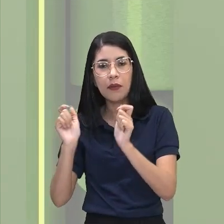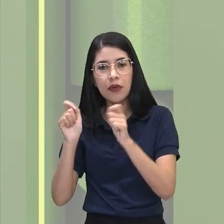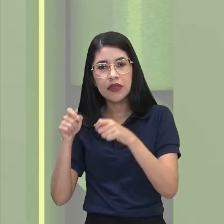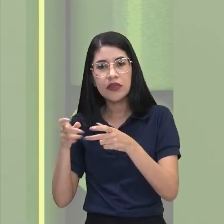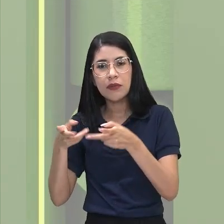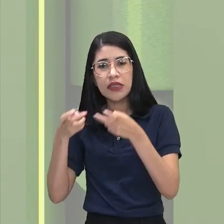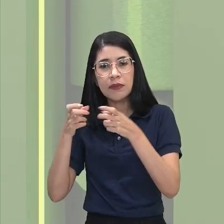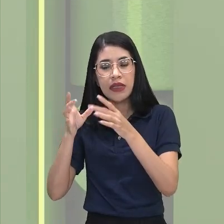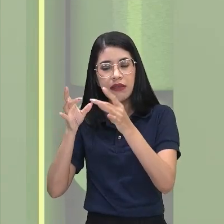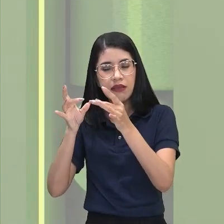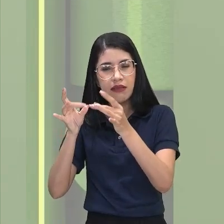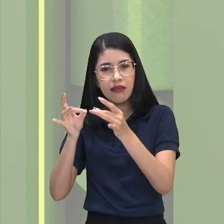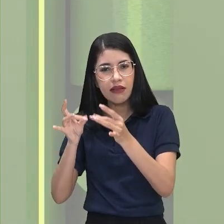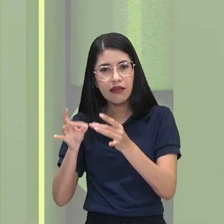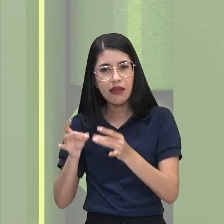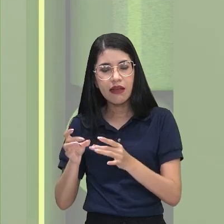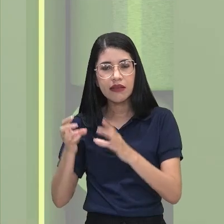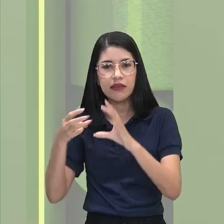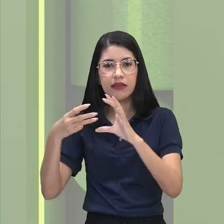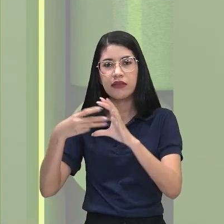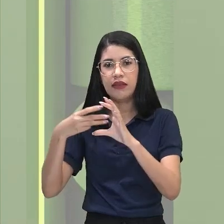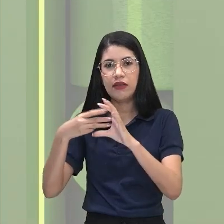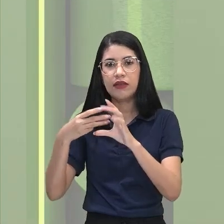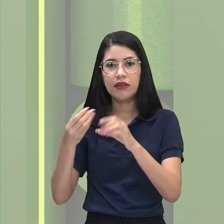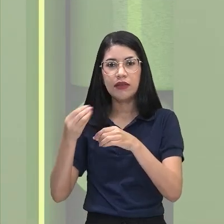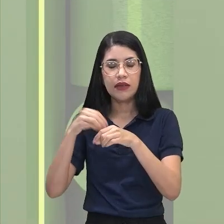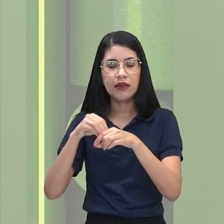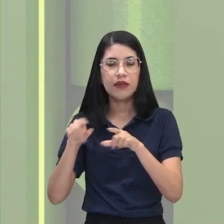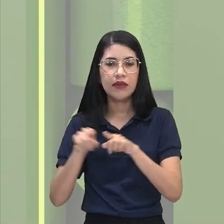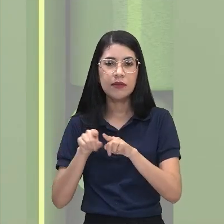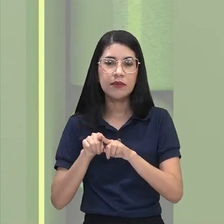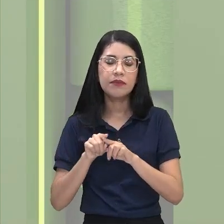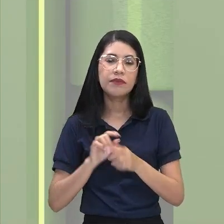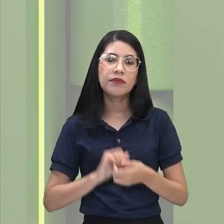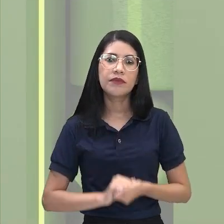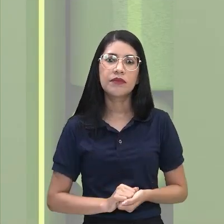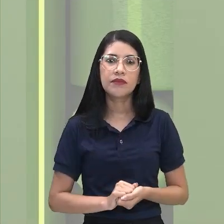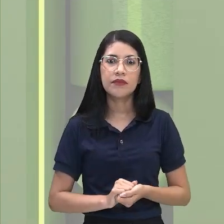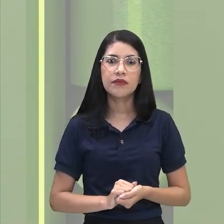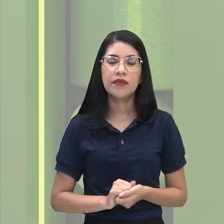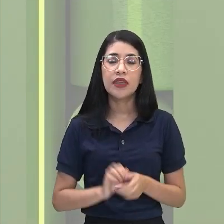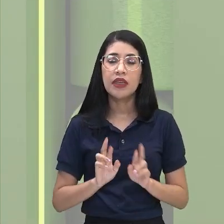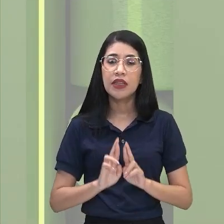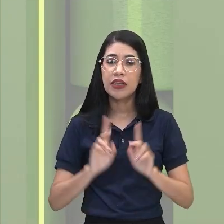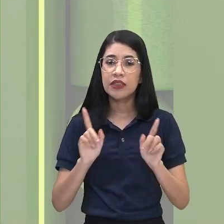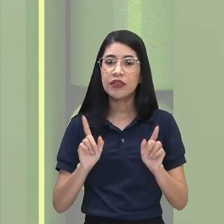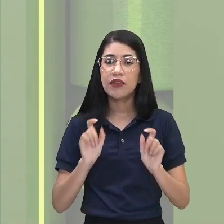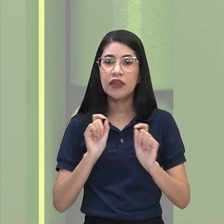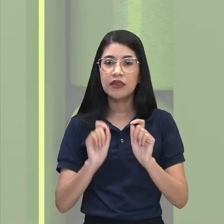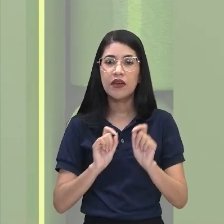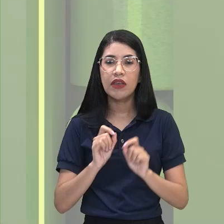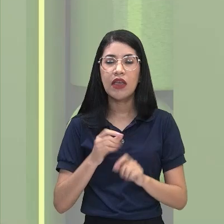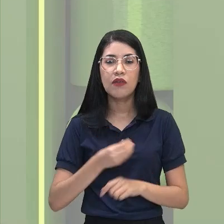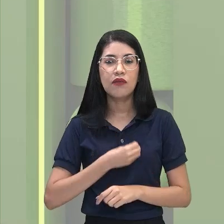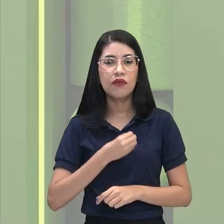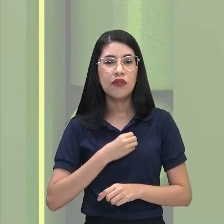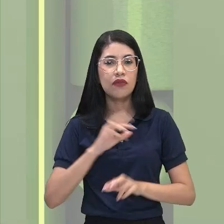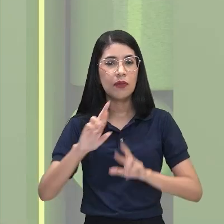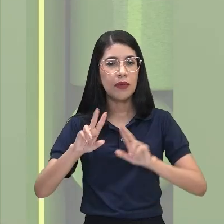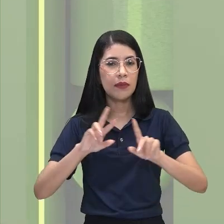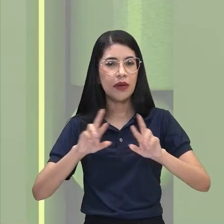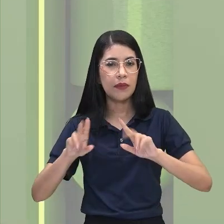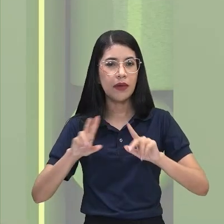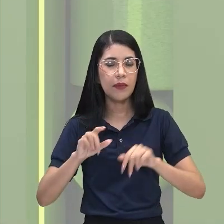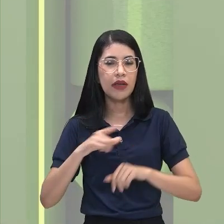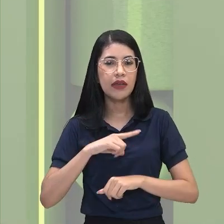detalhes dessas células e, assim, também diferenciar os vários seres vivos que tem